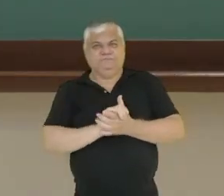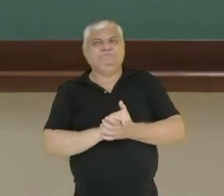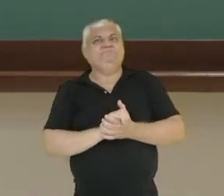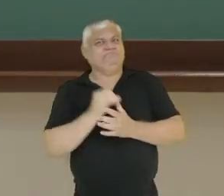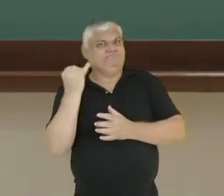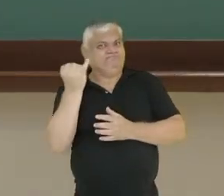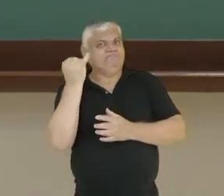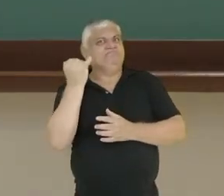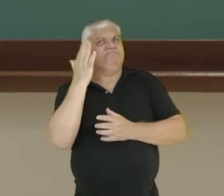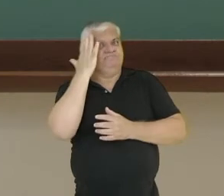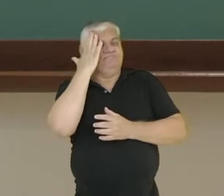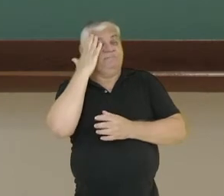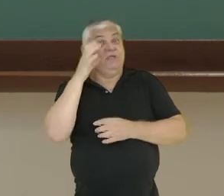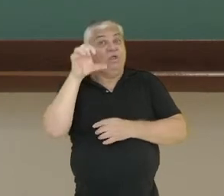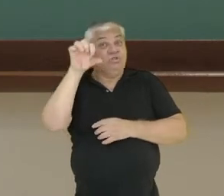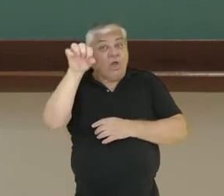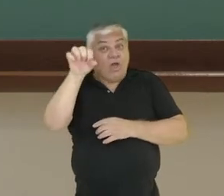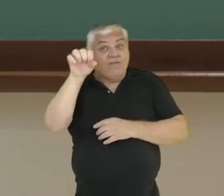bem importante vocês